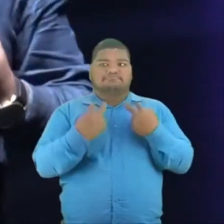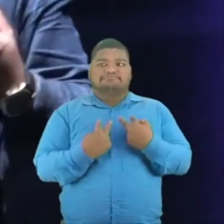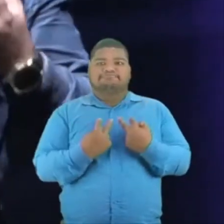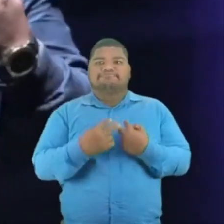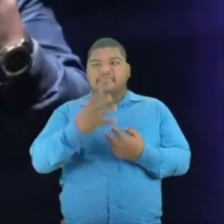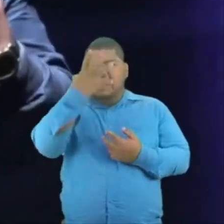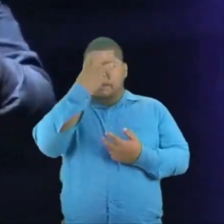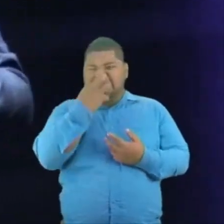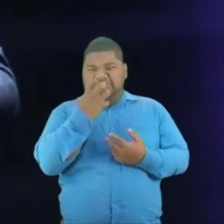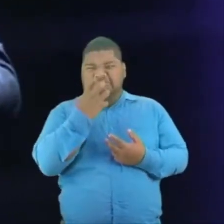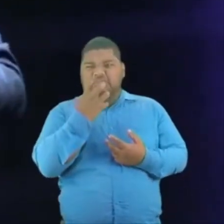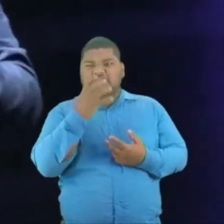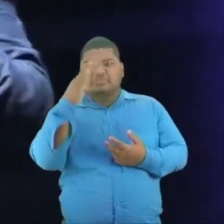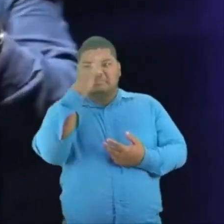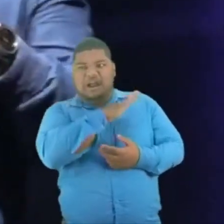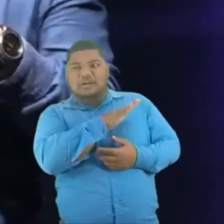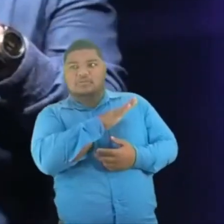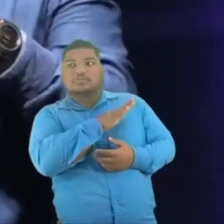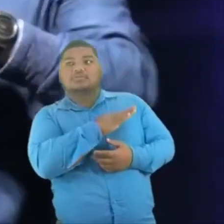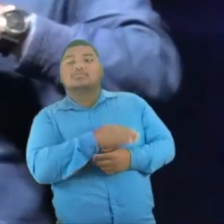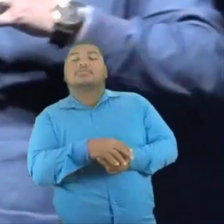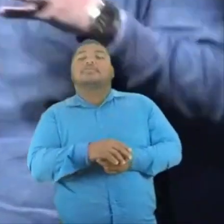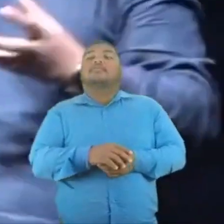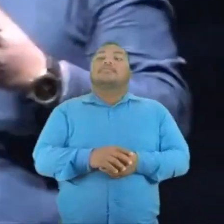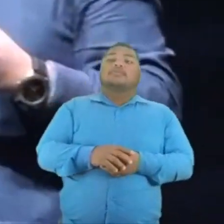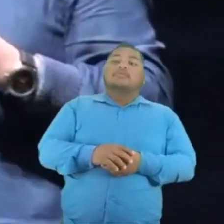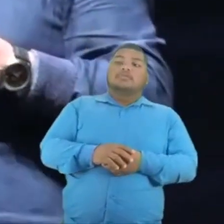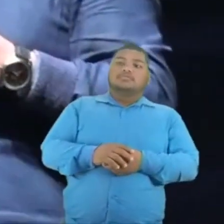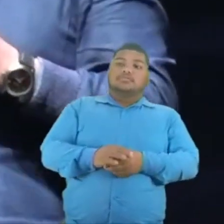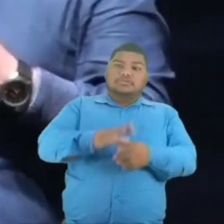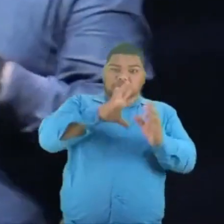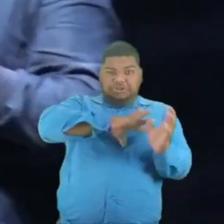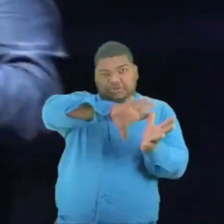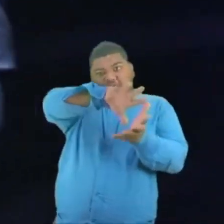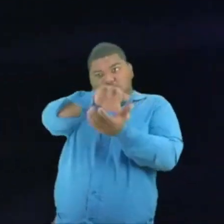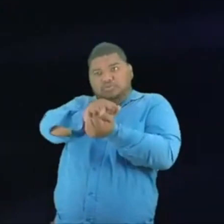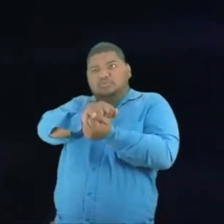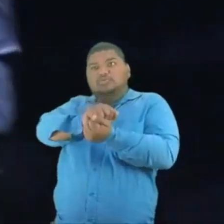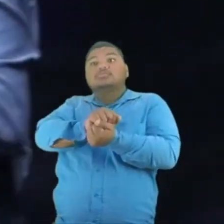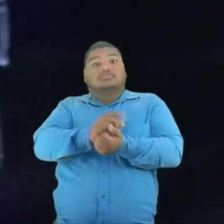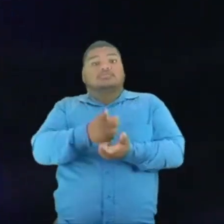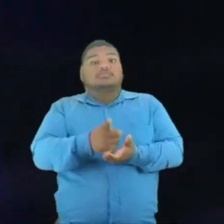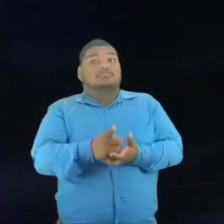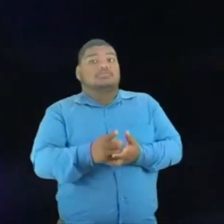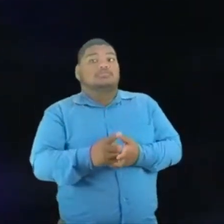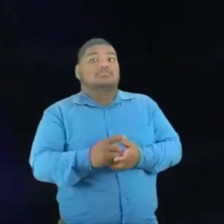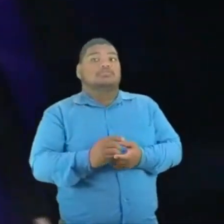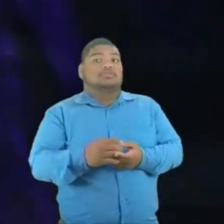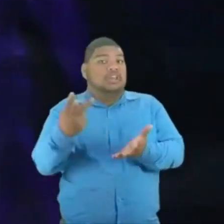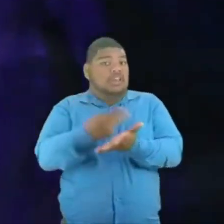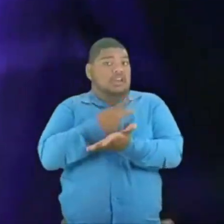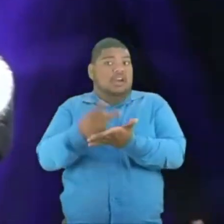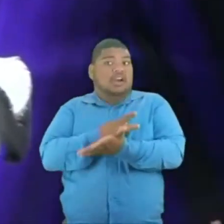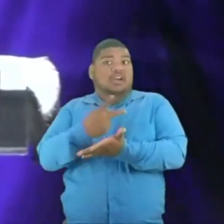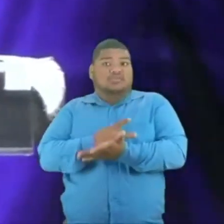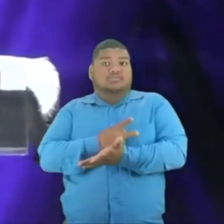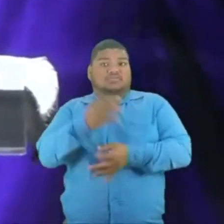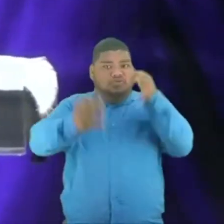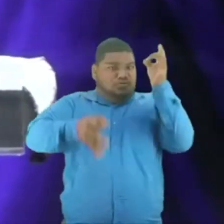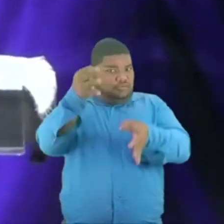mazela, nós somos parte desse mundo, né, defeituoso e ímpio que